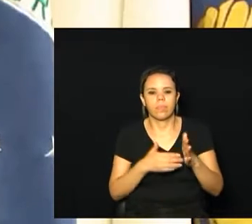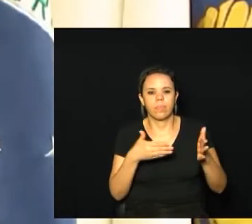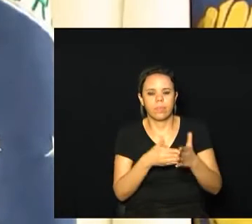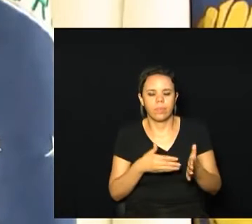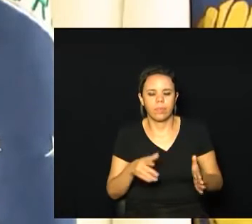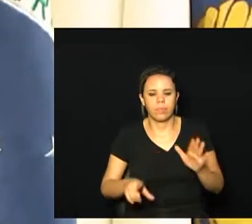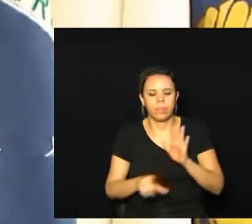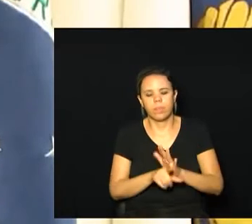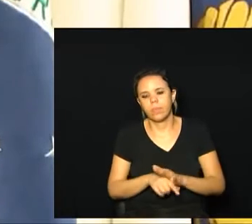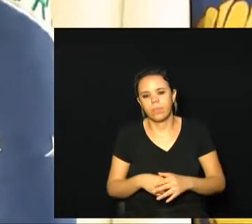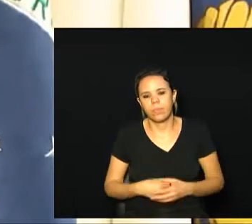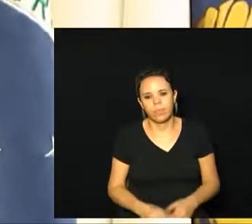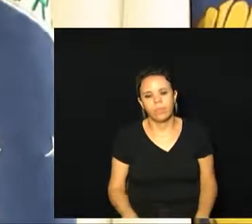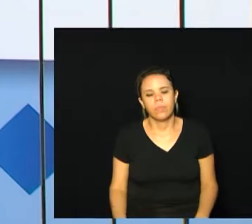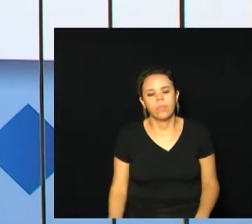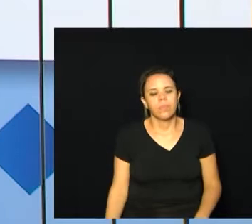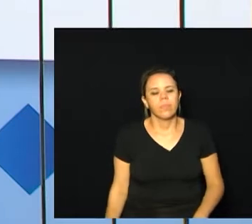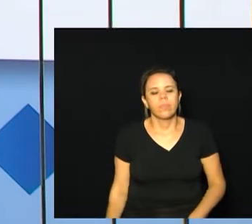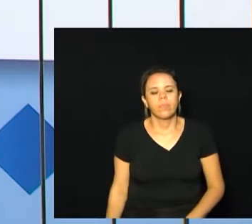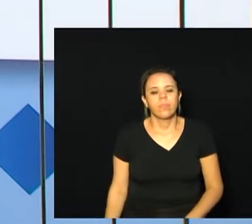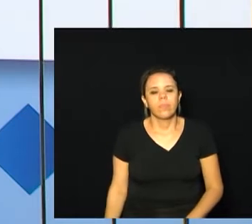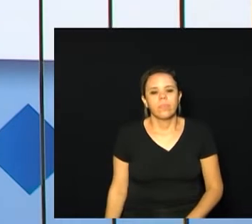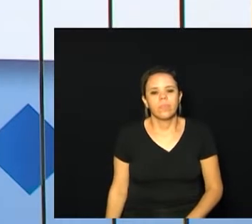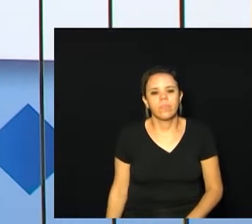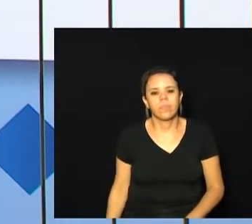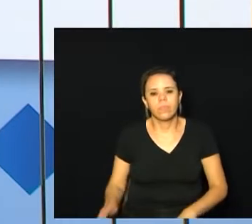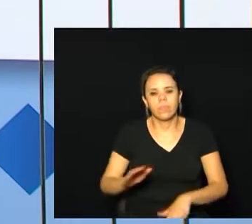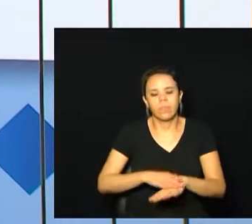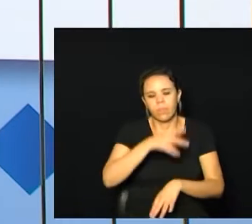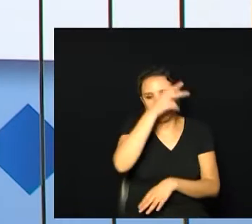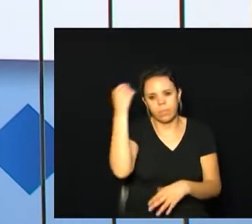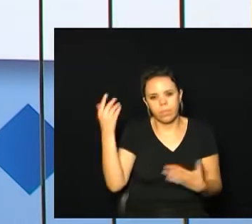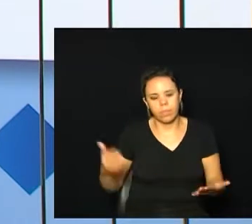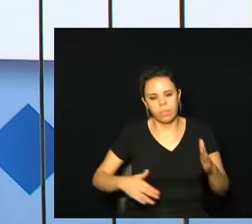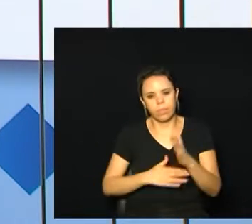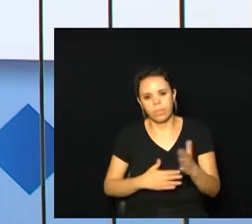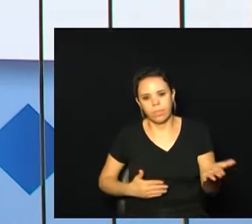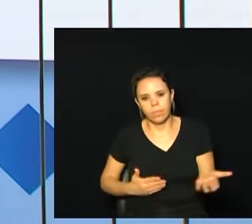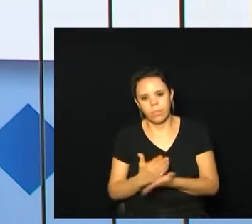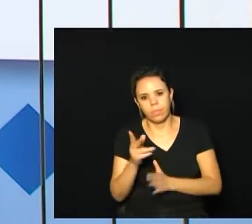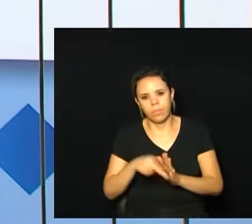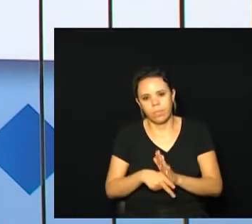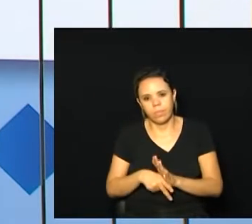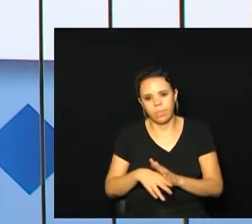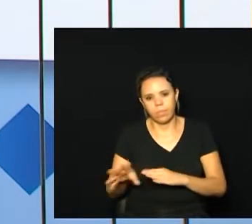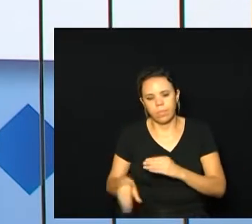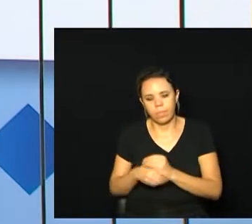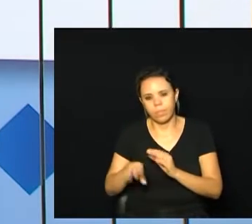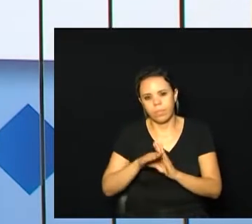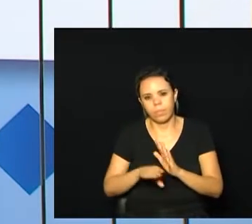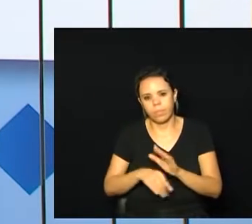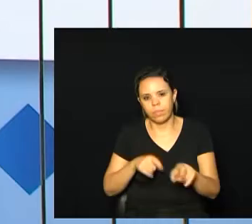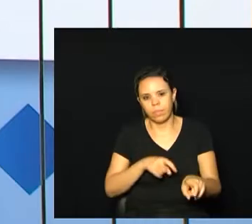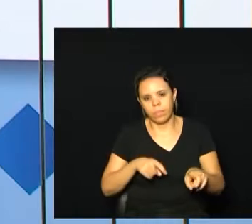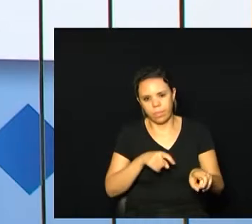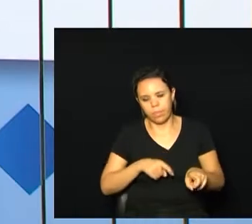existentes na lei de hoje. E de autoria do prefeito, a Câmara aprovou o projeto que institui o Programa de